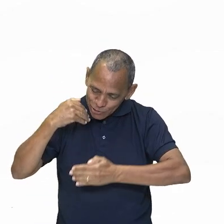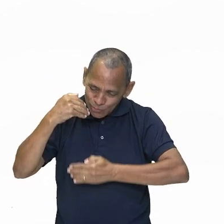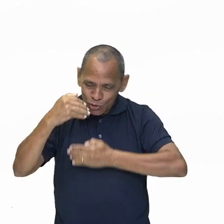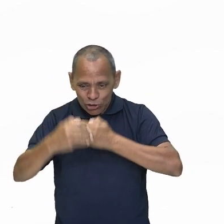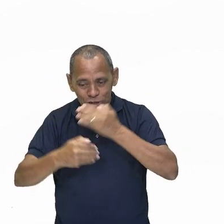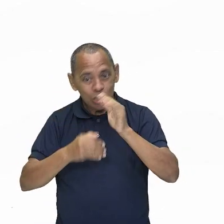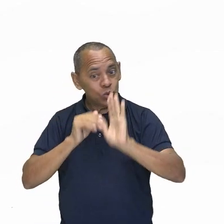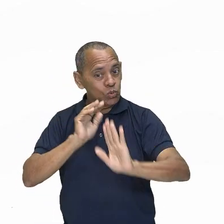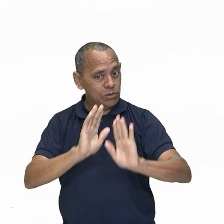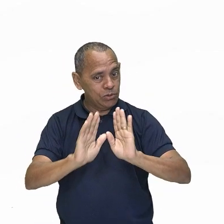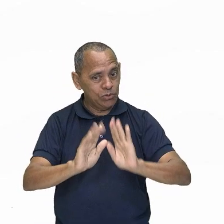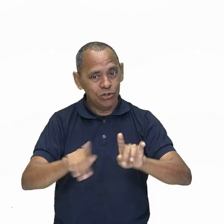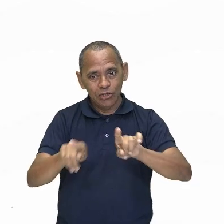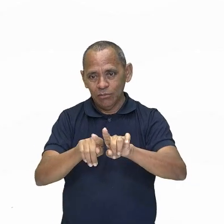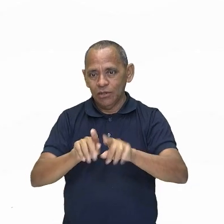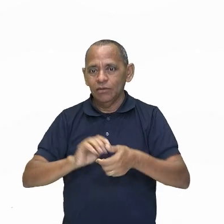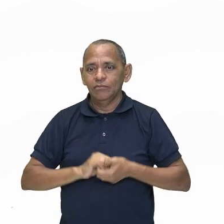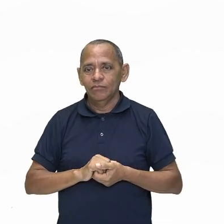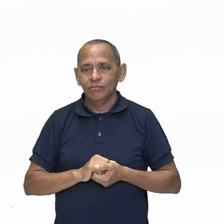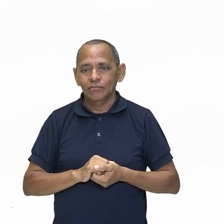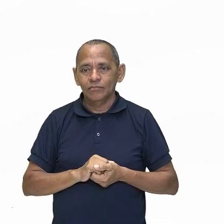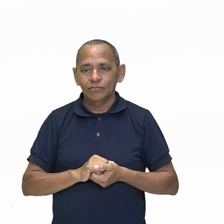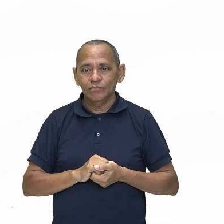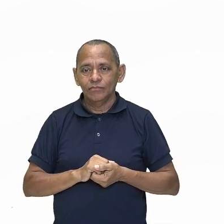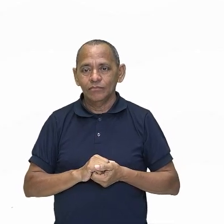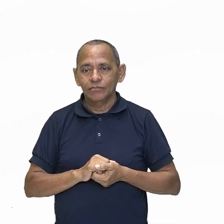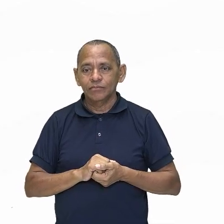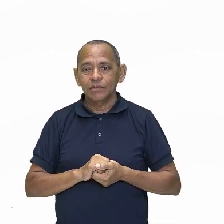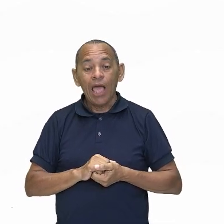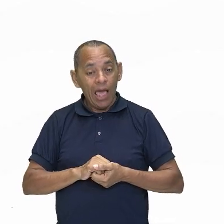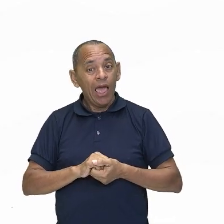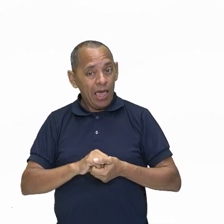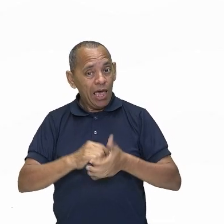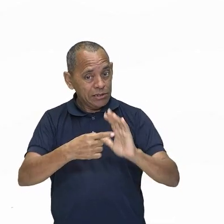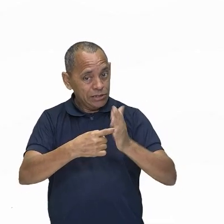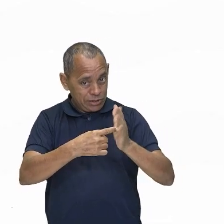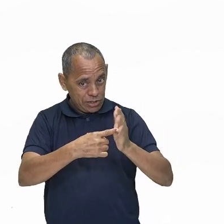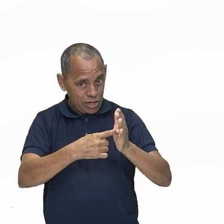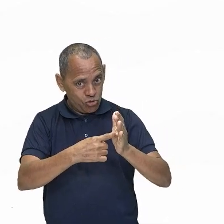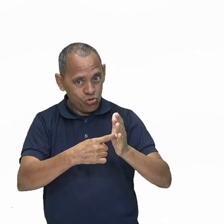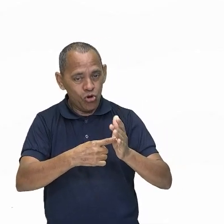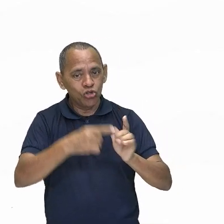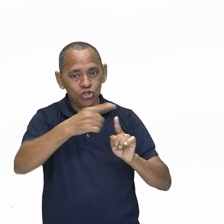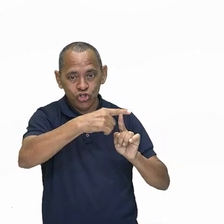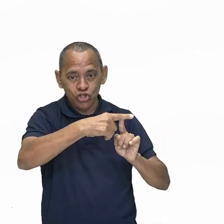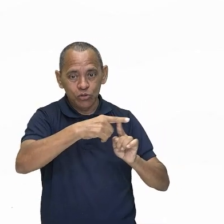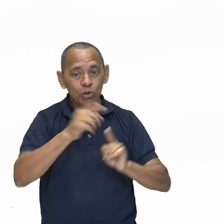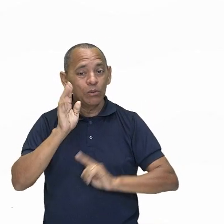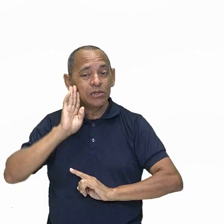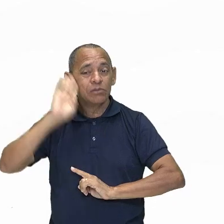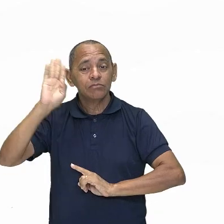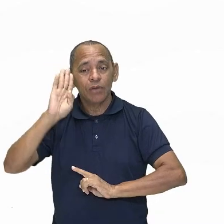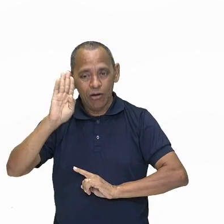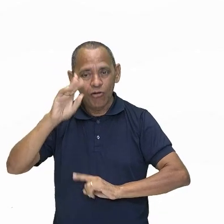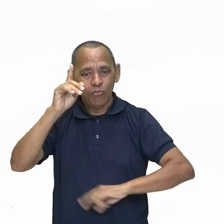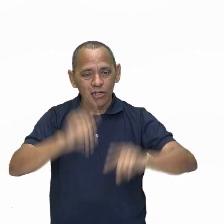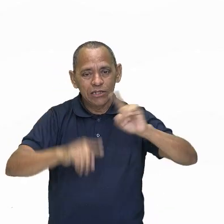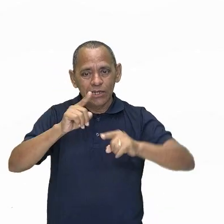bem contido. Esses reatores nucleares, eles são o principal dispositivo das usinas